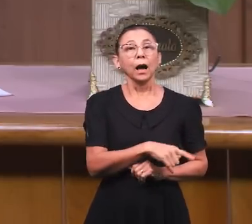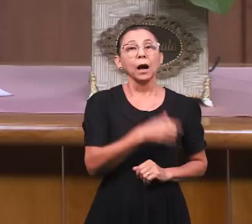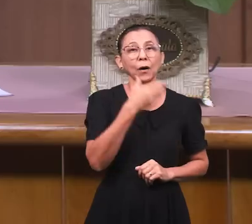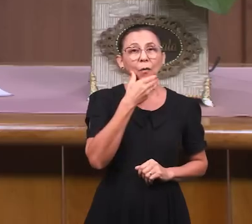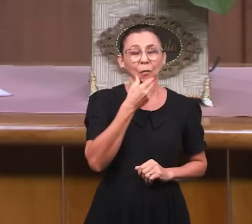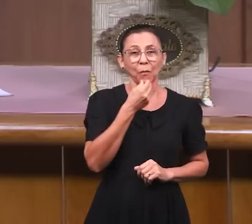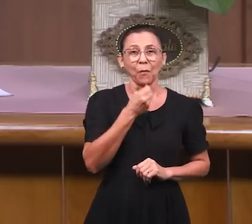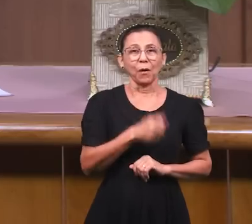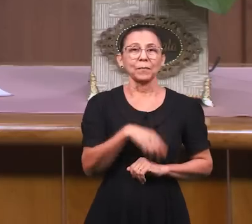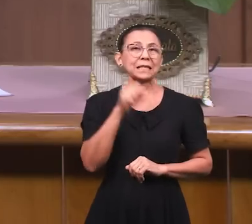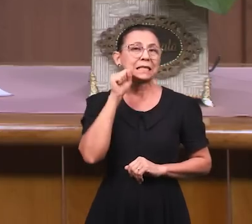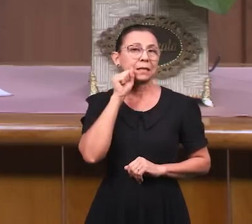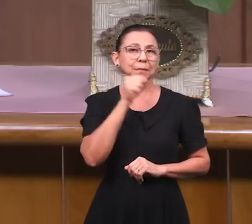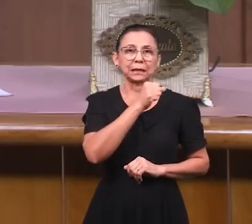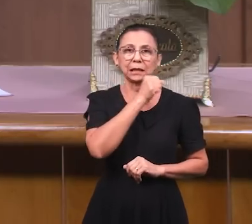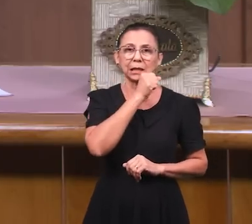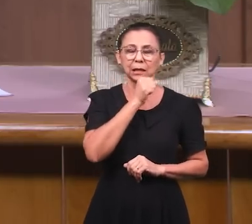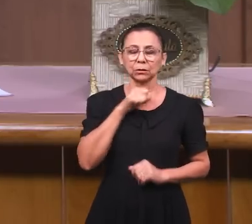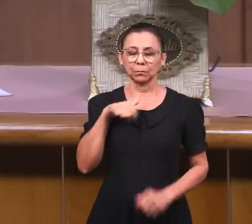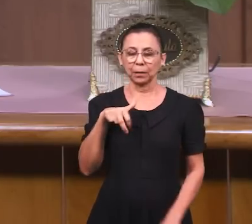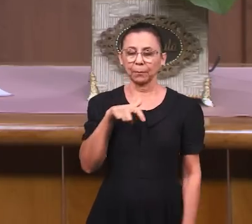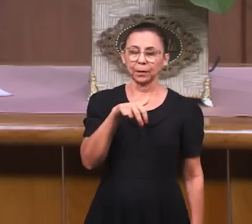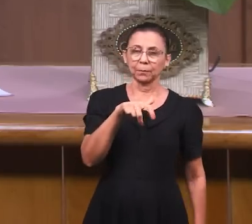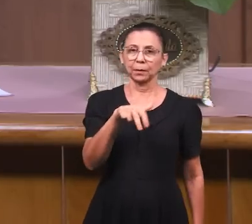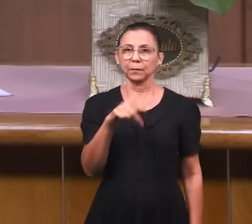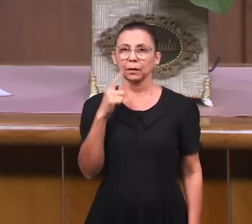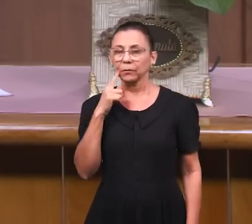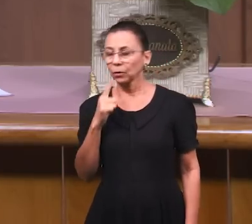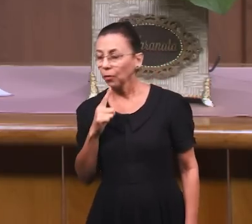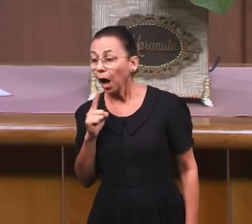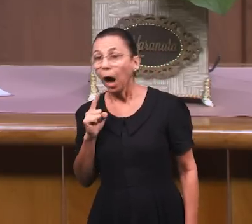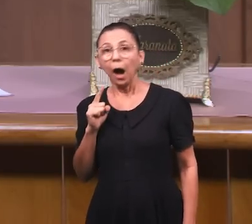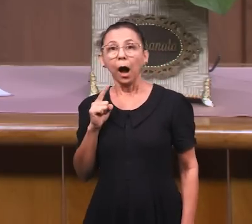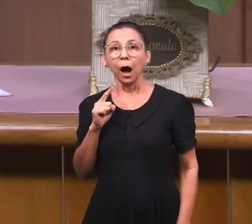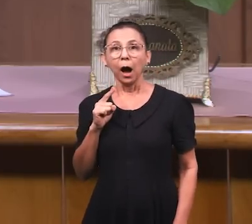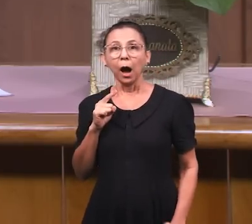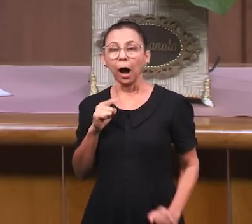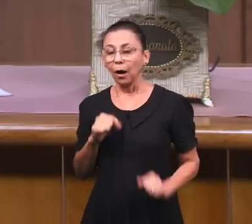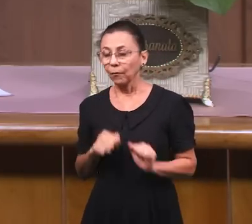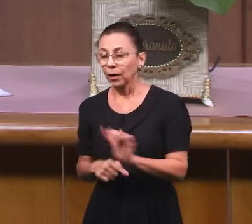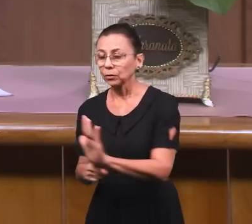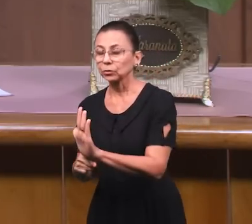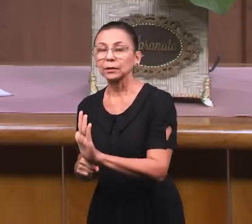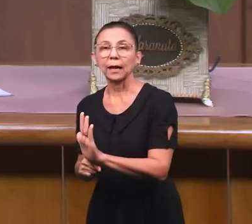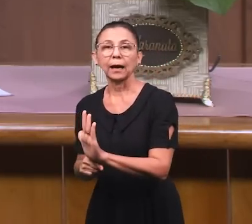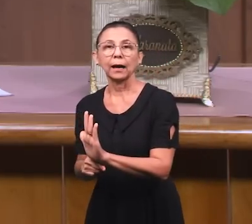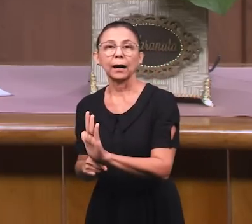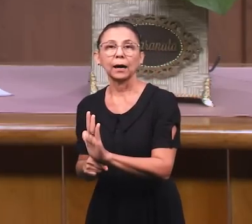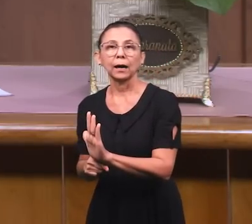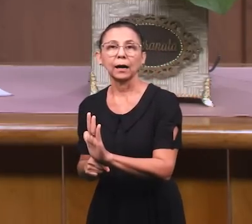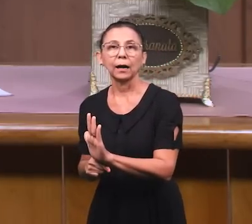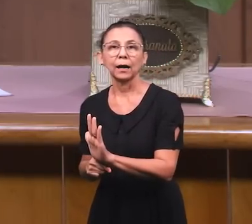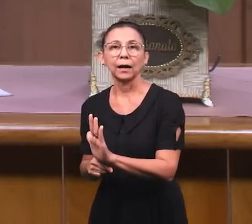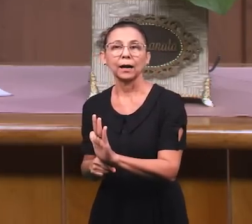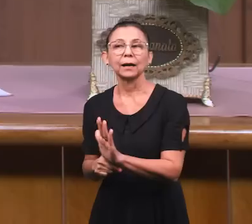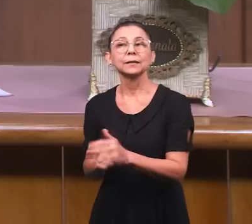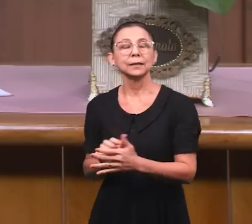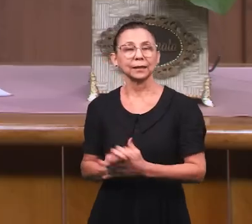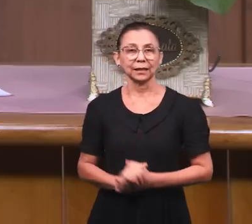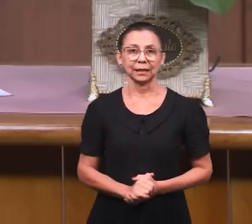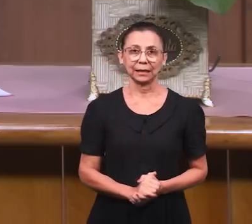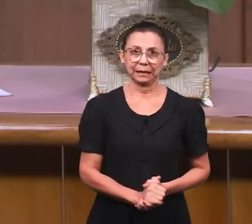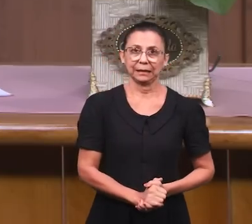E a figura do samaritano é a figura gloriosa do Senhor Jesus. Samaritano porque os judeus